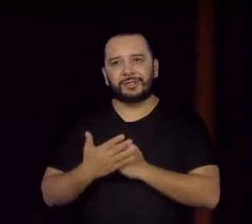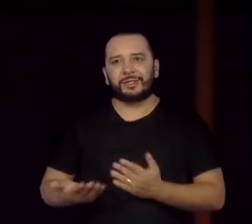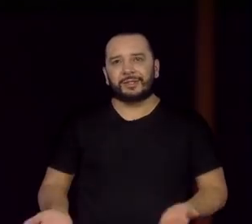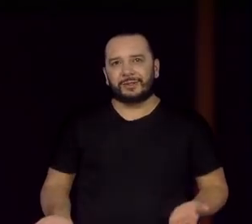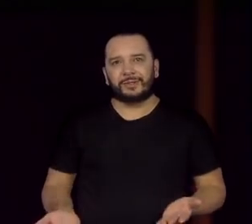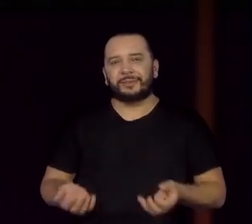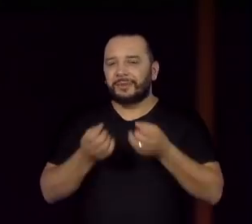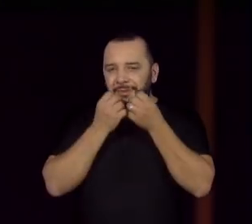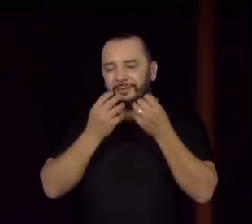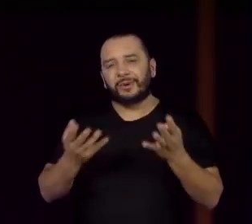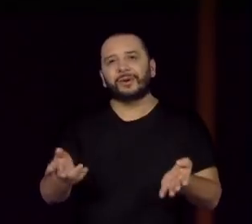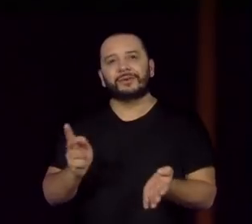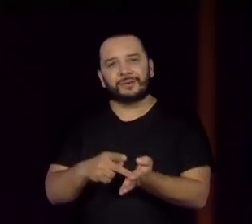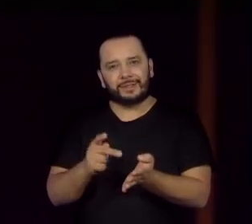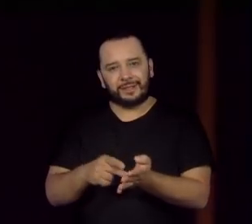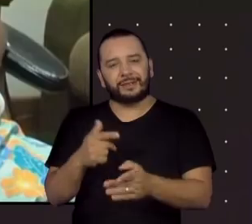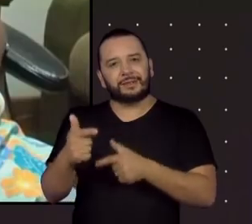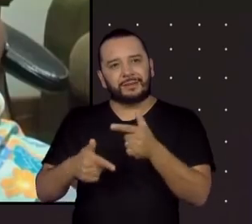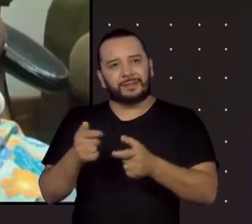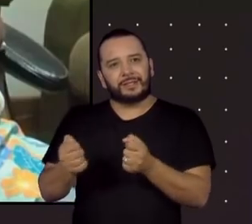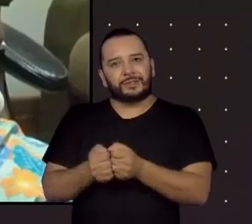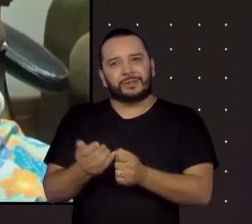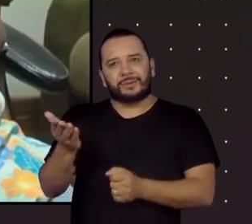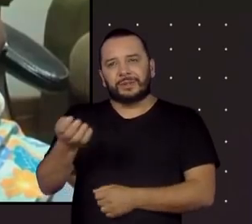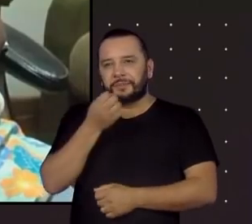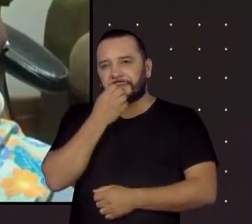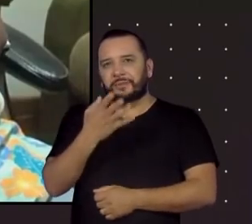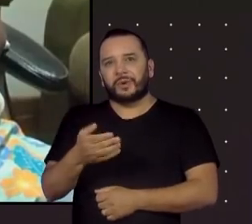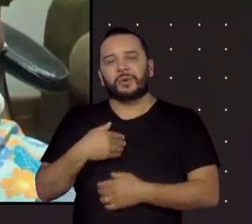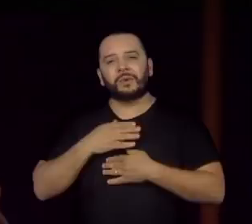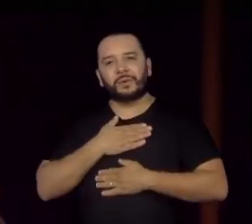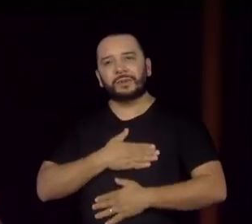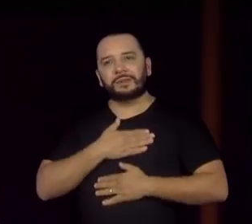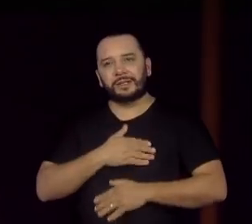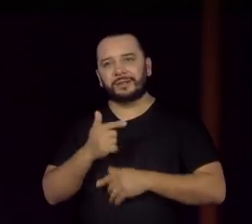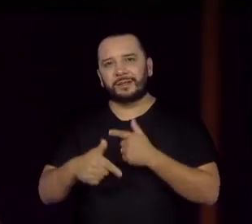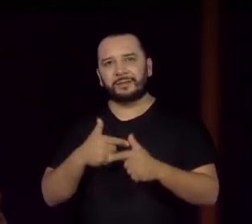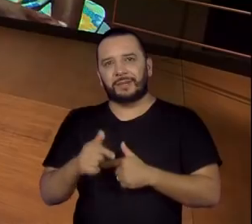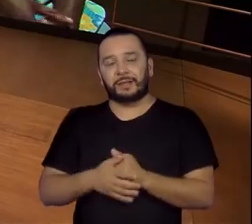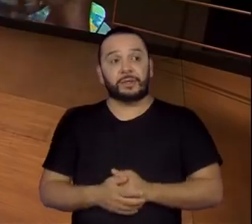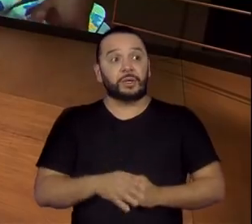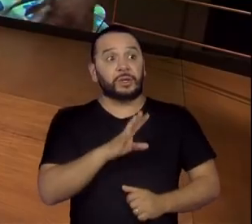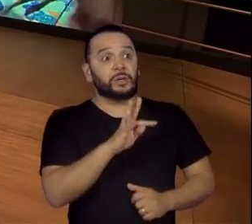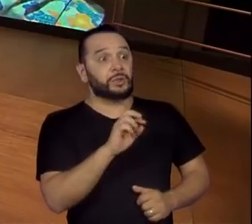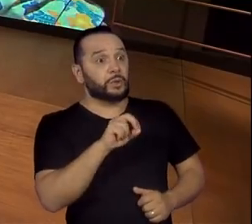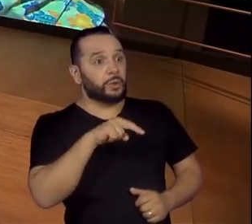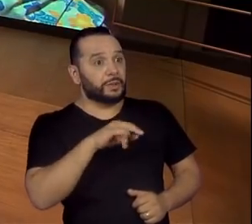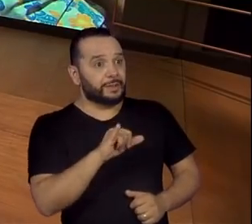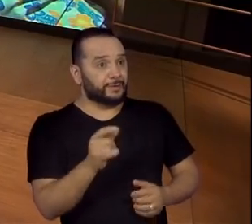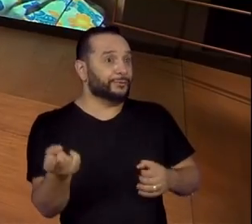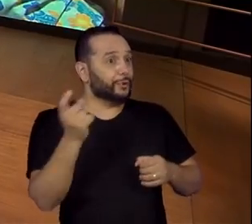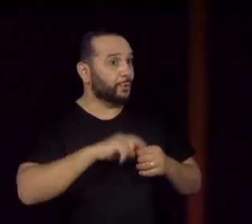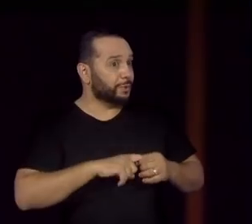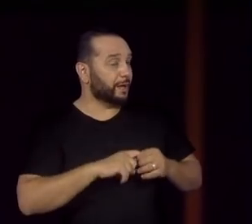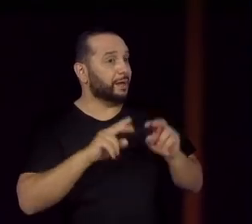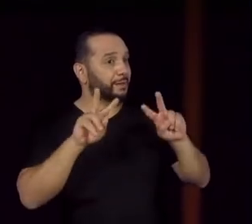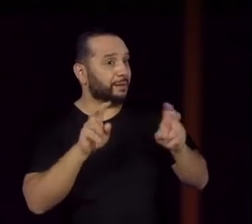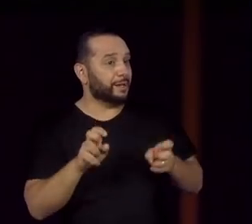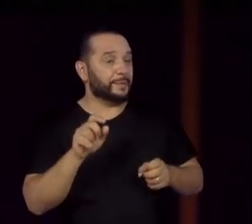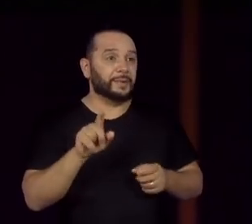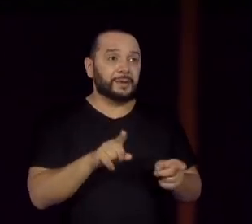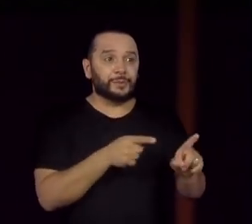Foi muito bom estar com eles. Gostei muito desse trabalho. Tony, vamos voltar a falar de música. Aí uma